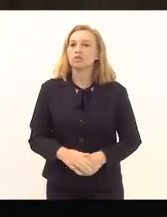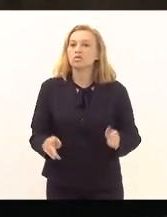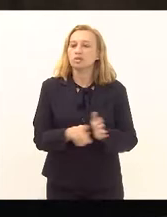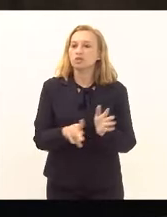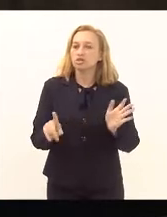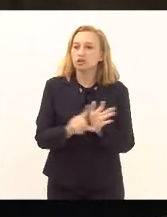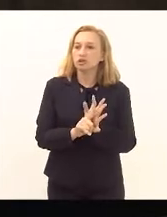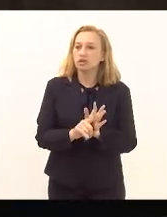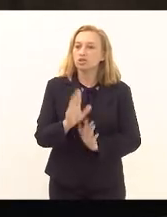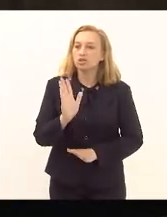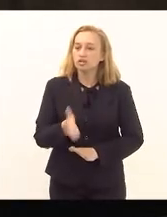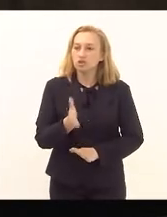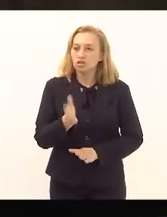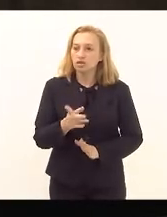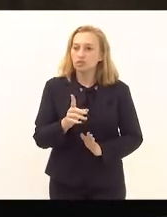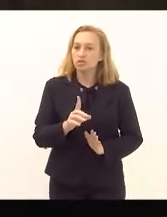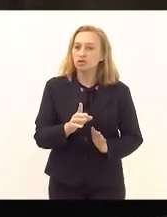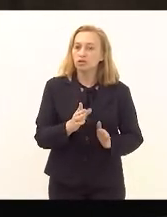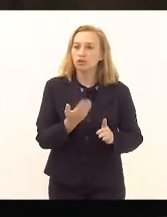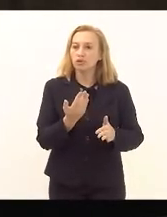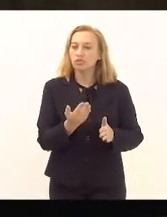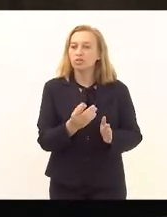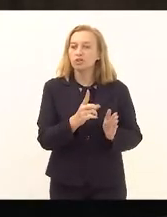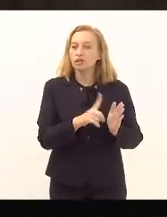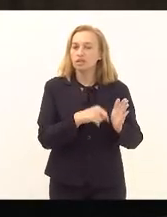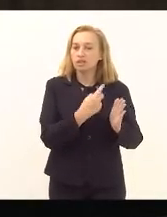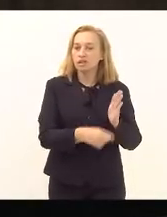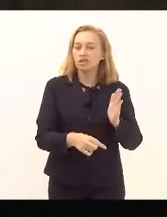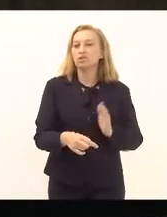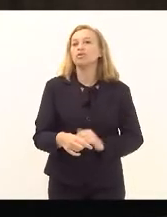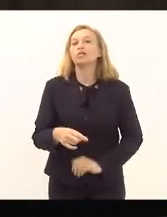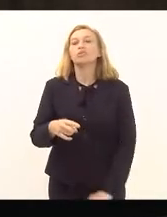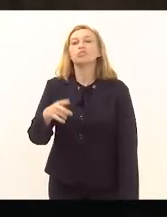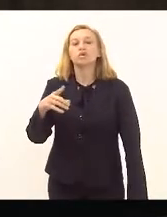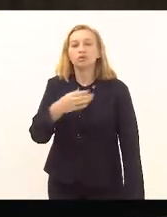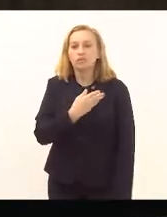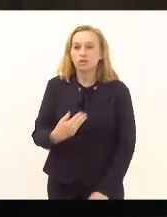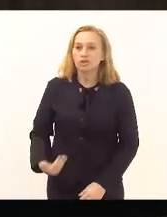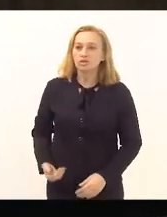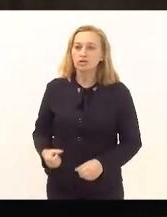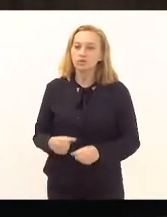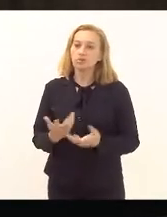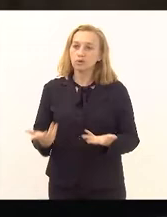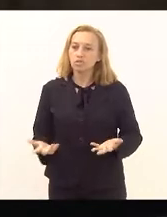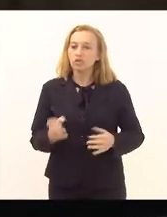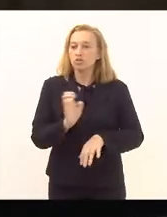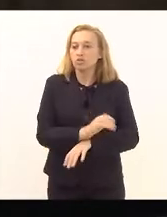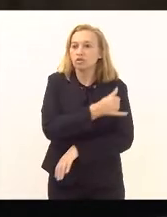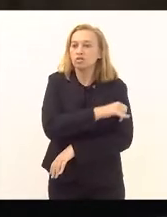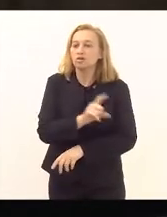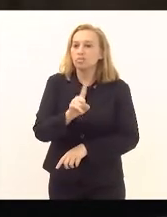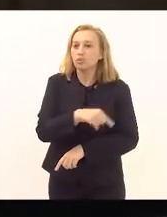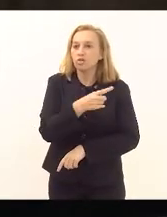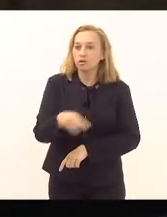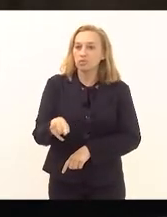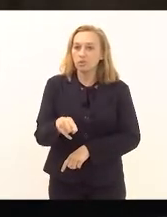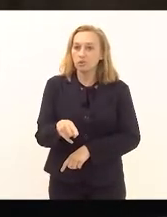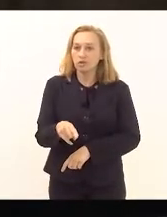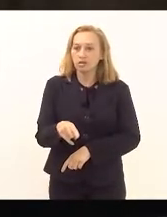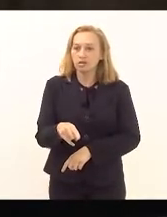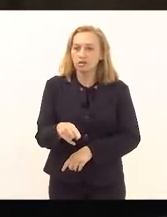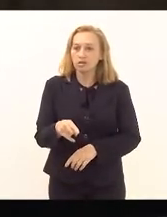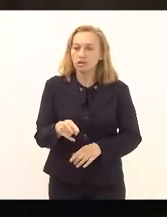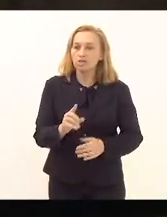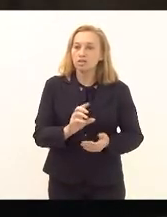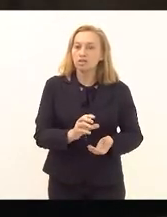lei que já fora vetado pelo governador na legislatura anterior, sob a alegação que o Estado de Janeiro estaria proibido de conceder